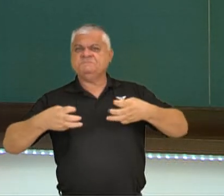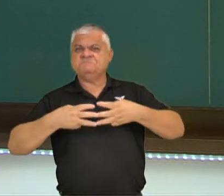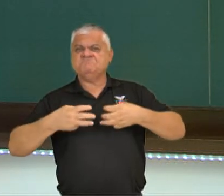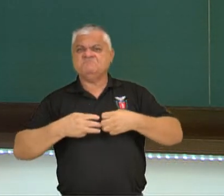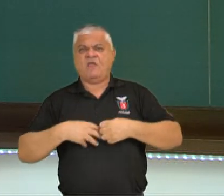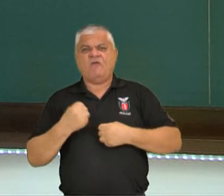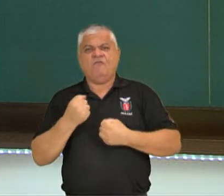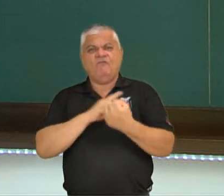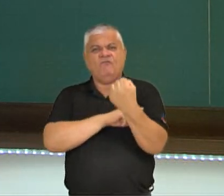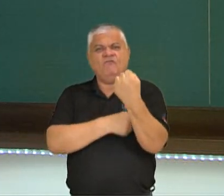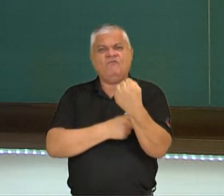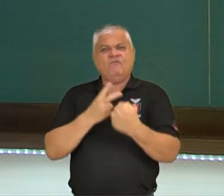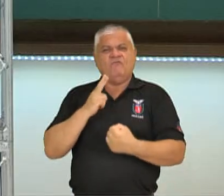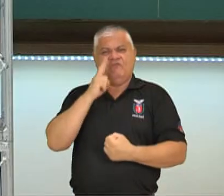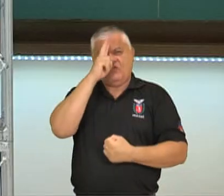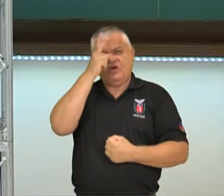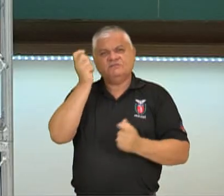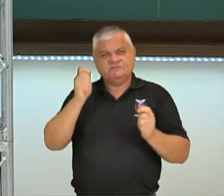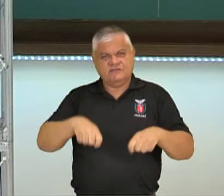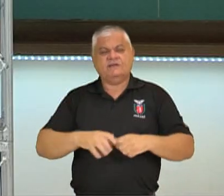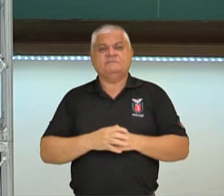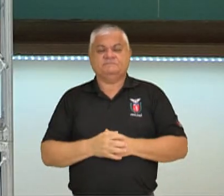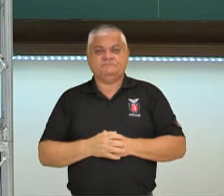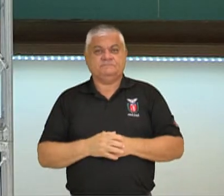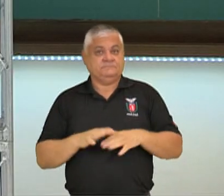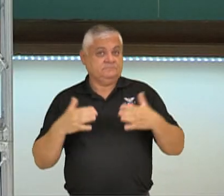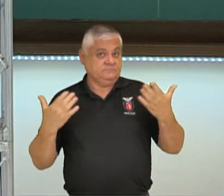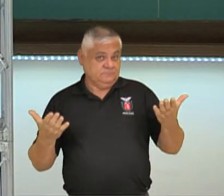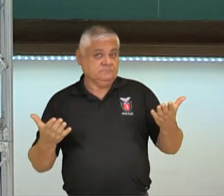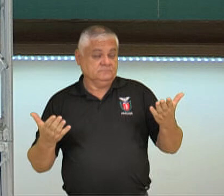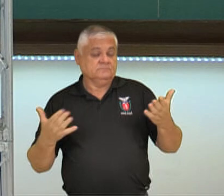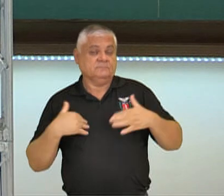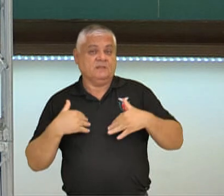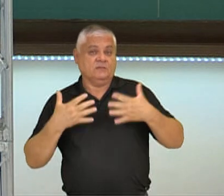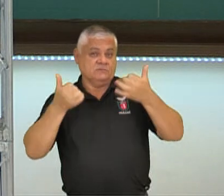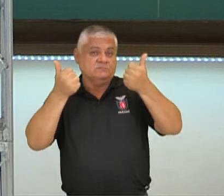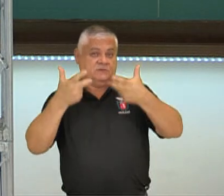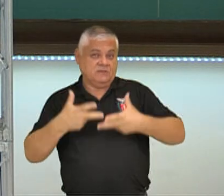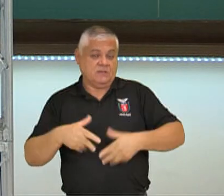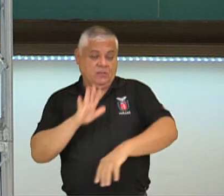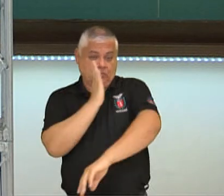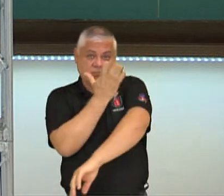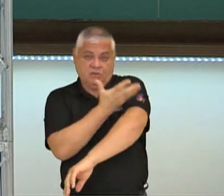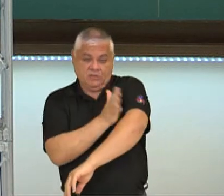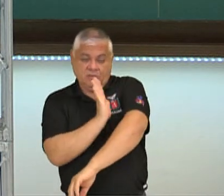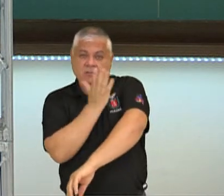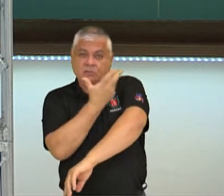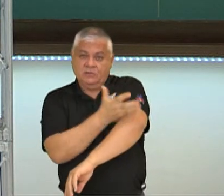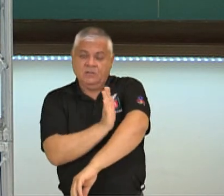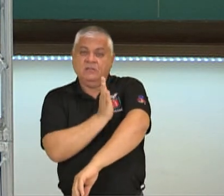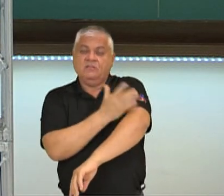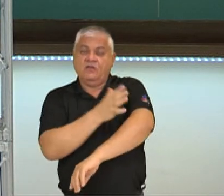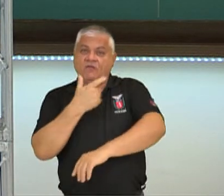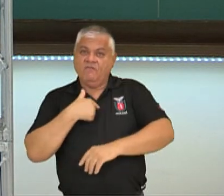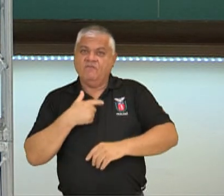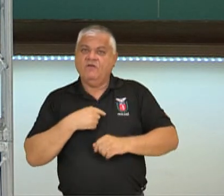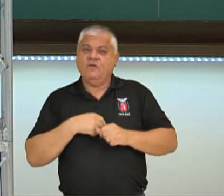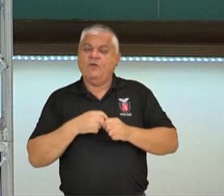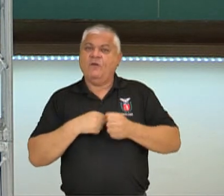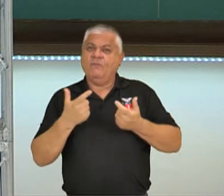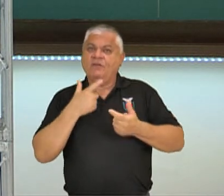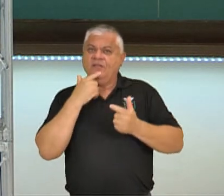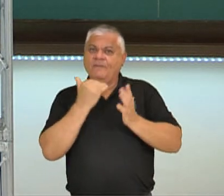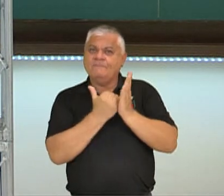realização do esforço físico. Então, conforme eu treino, eu vou ampliando essa